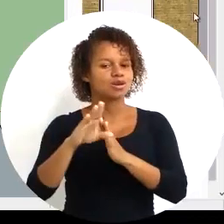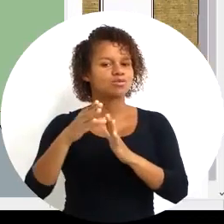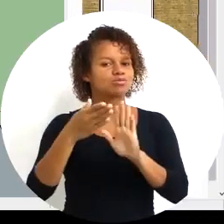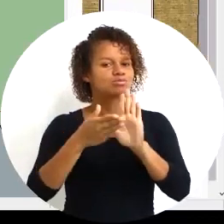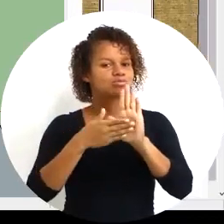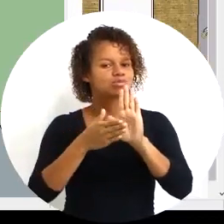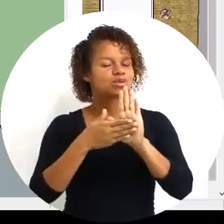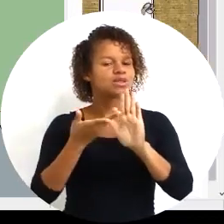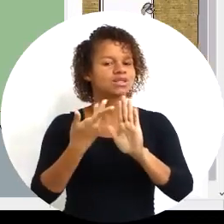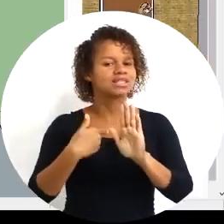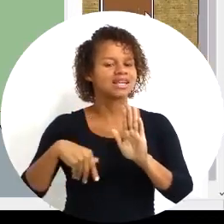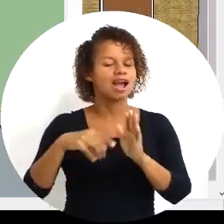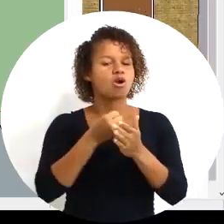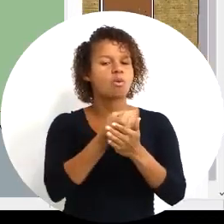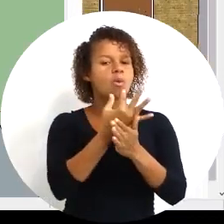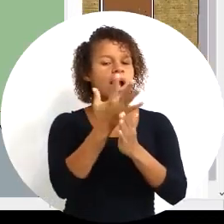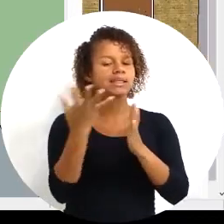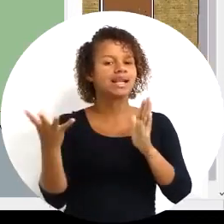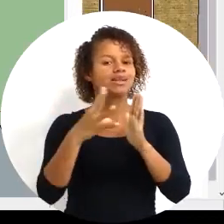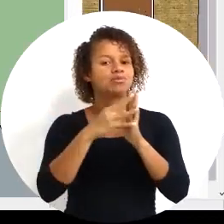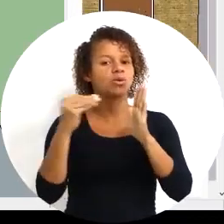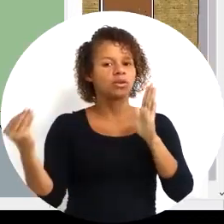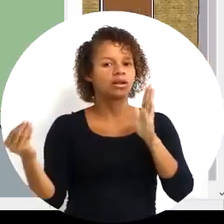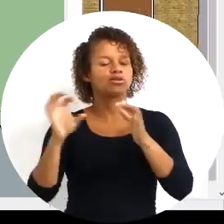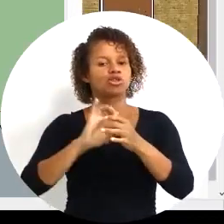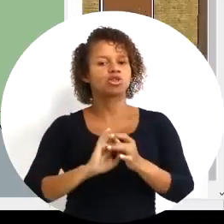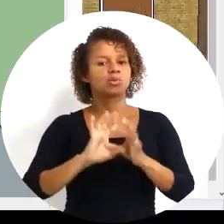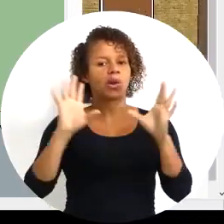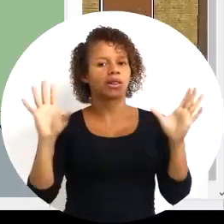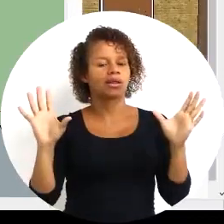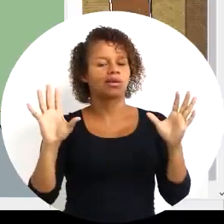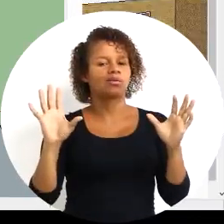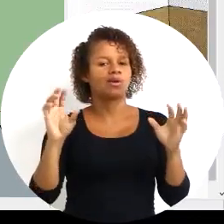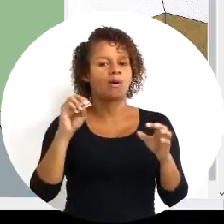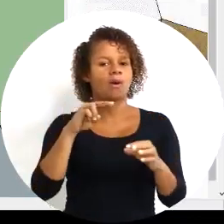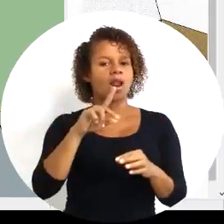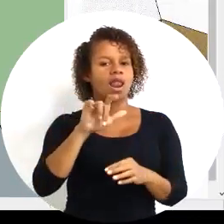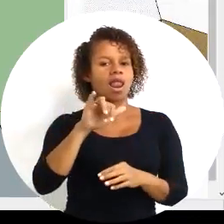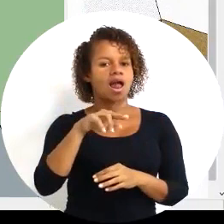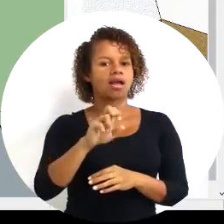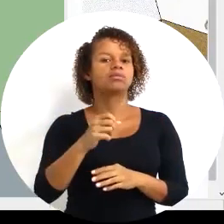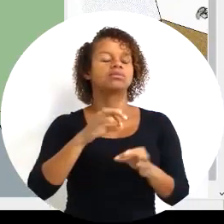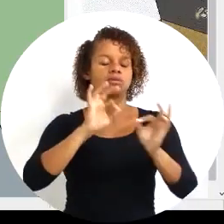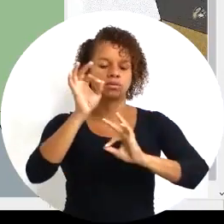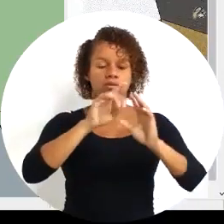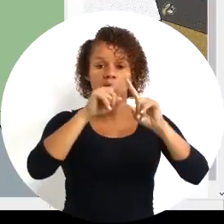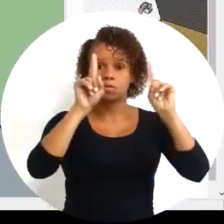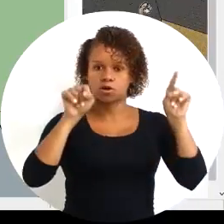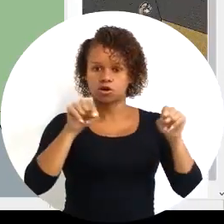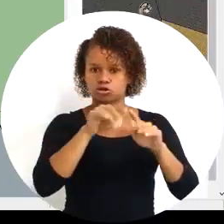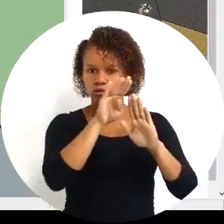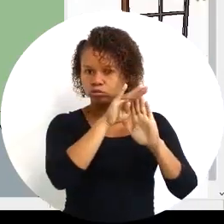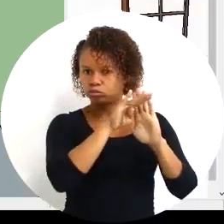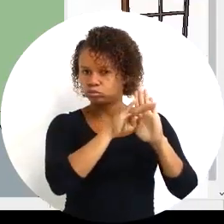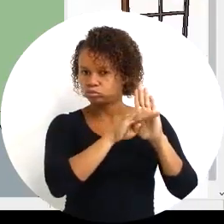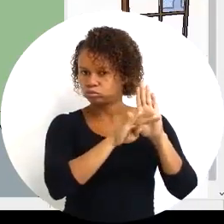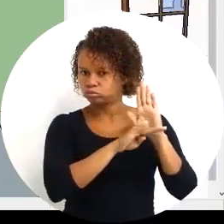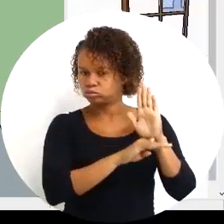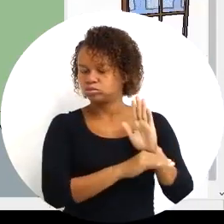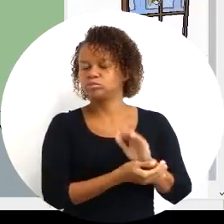SketchUp proporciona, que é a quantidade de modelos disponíveis online para você mobiliar o projeto.